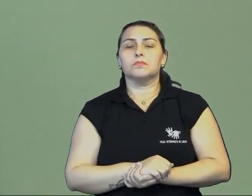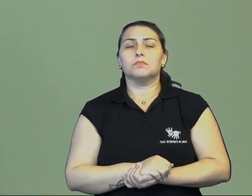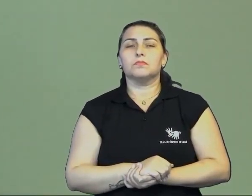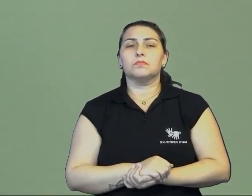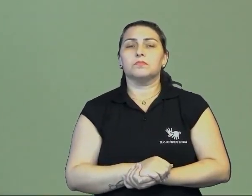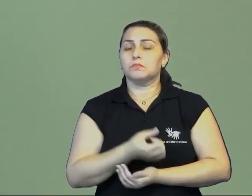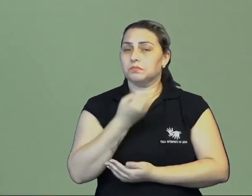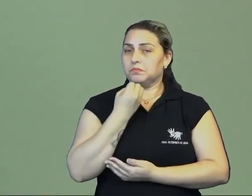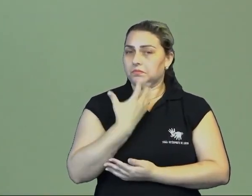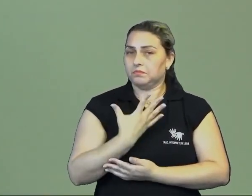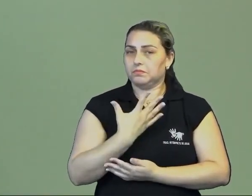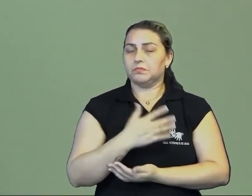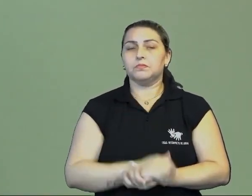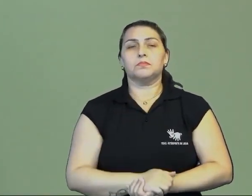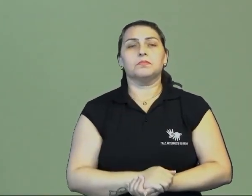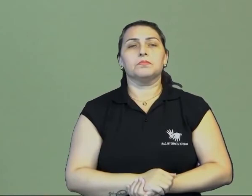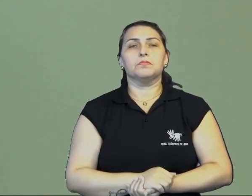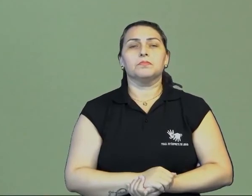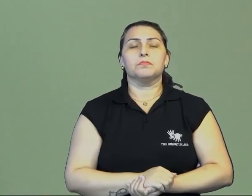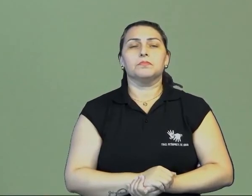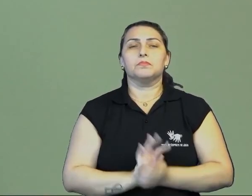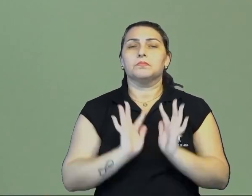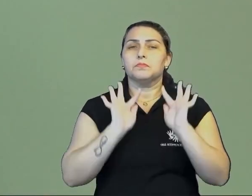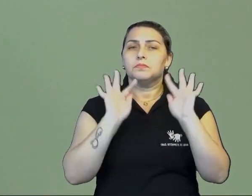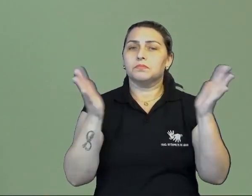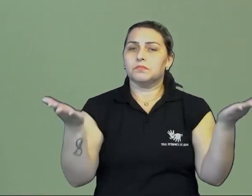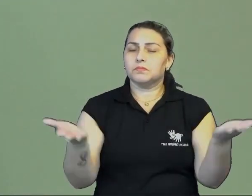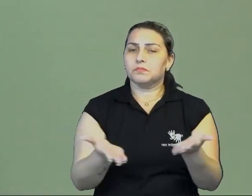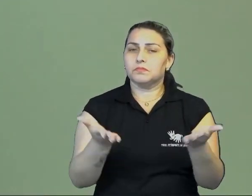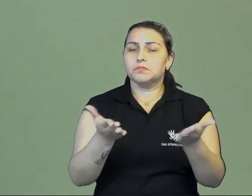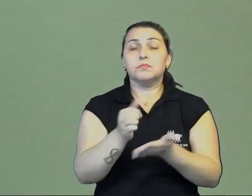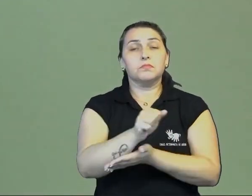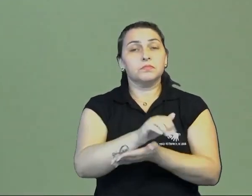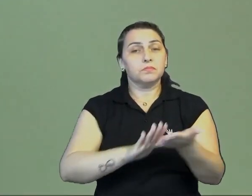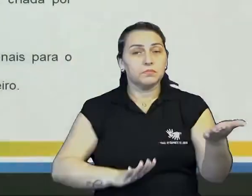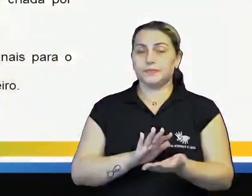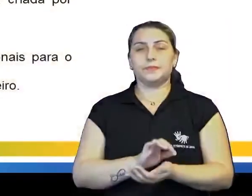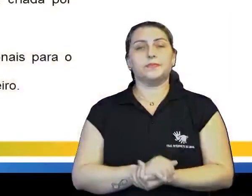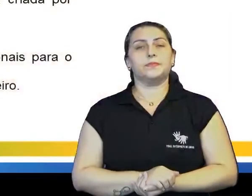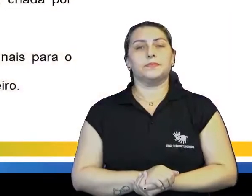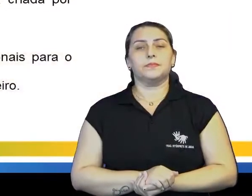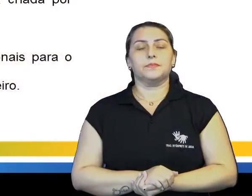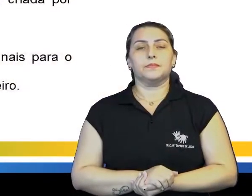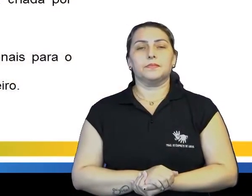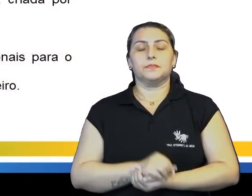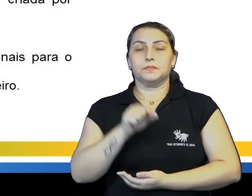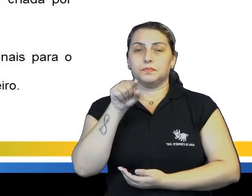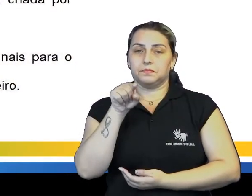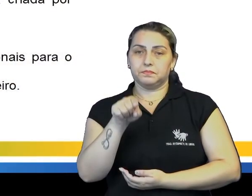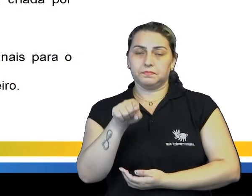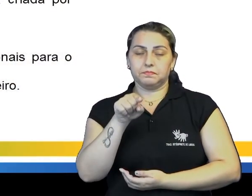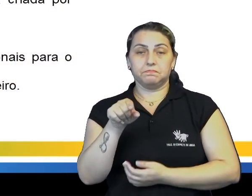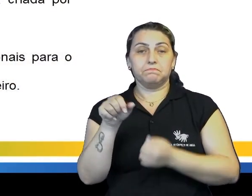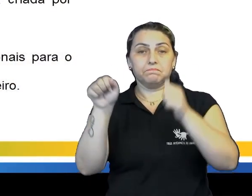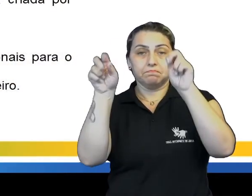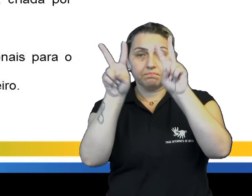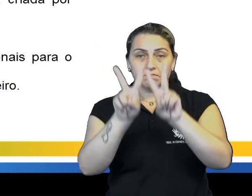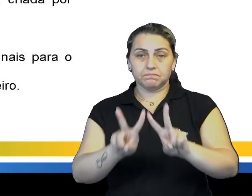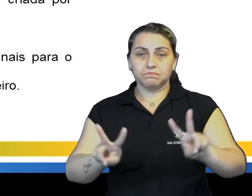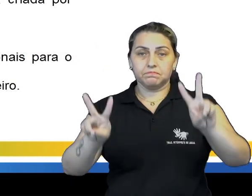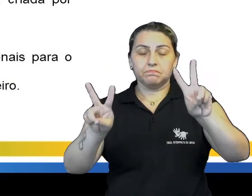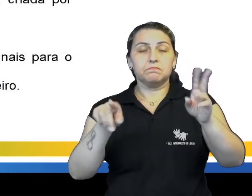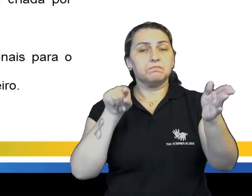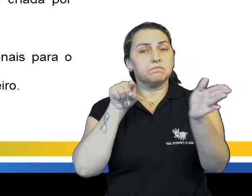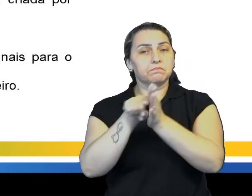isso. Tá bom, pessoal? Então, vamos pular para o nosso exercitando. E aí você vai estar visualizando